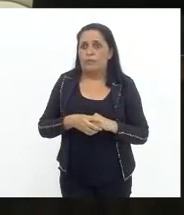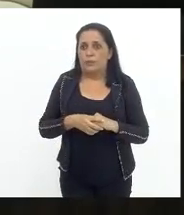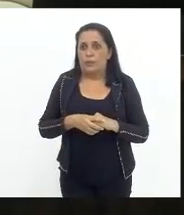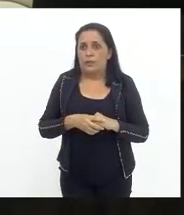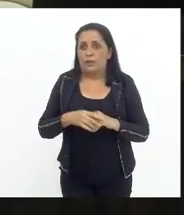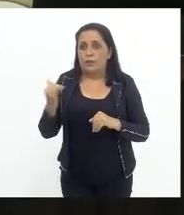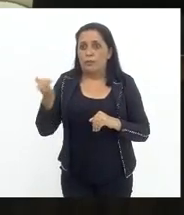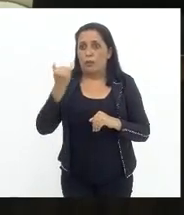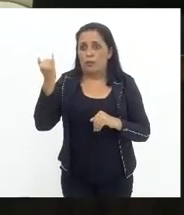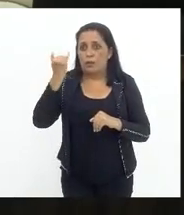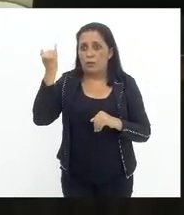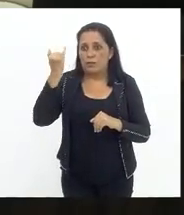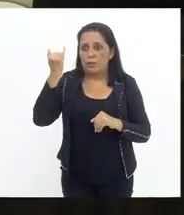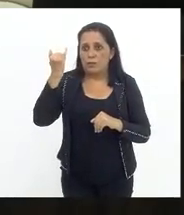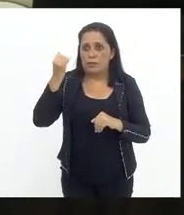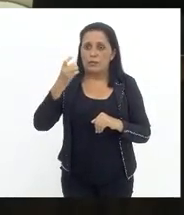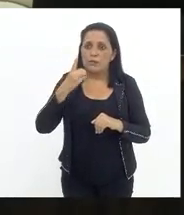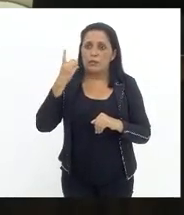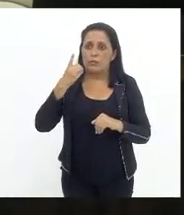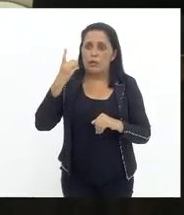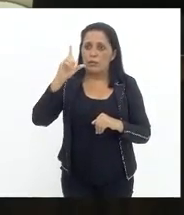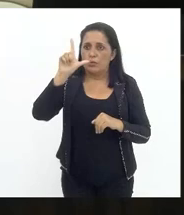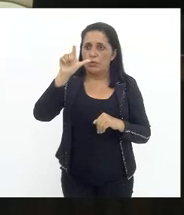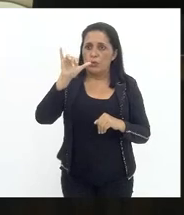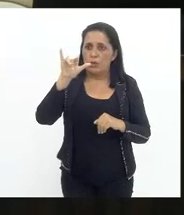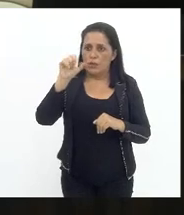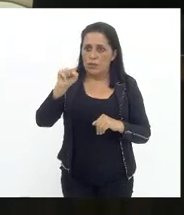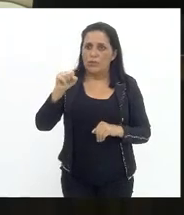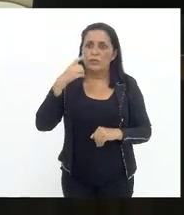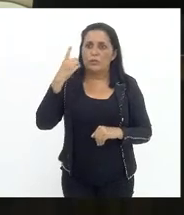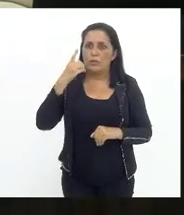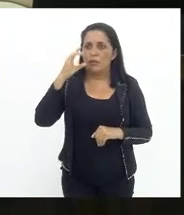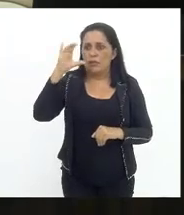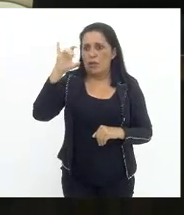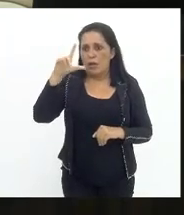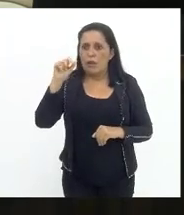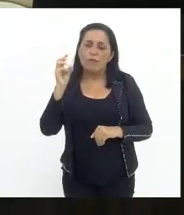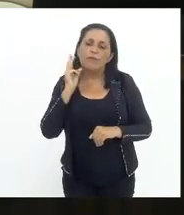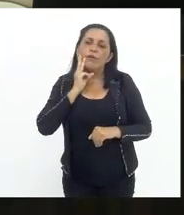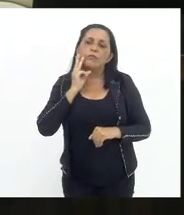Importante. Ok, deputado Luiz? Deputada Célia, Valdec.